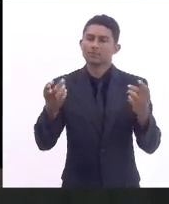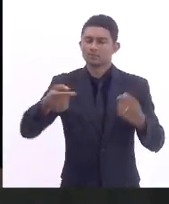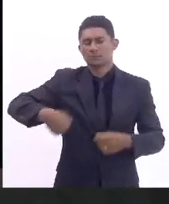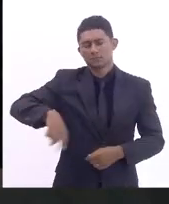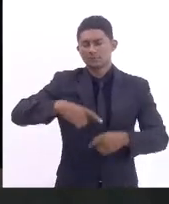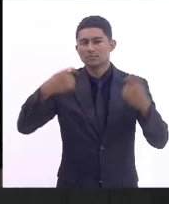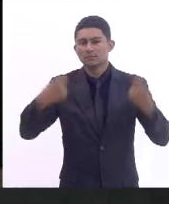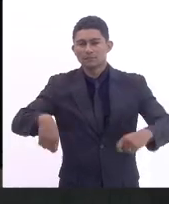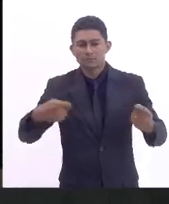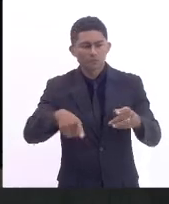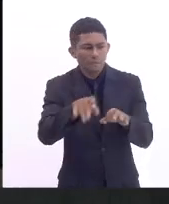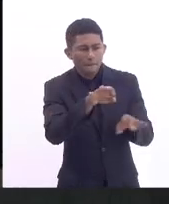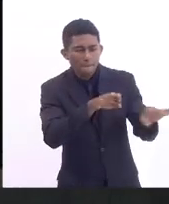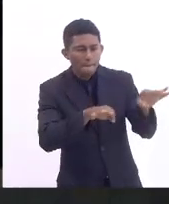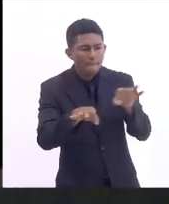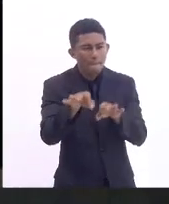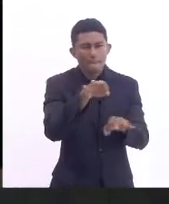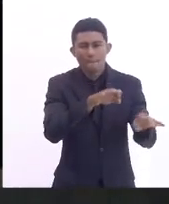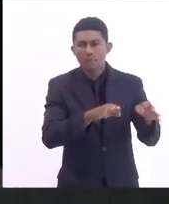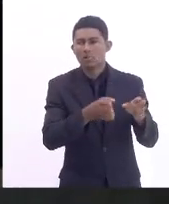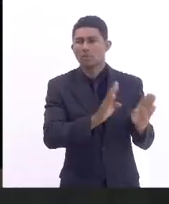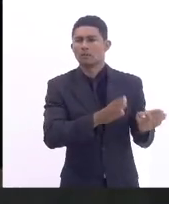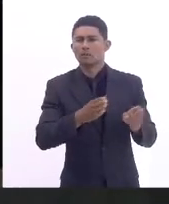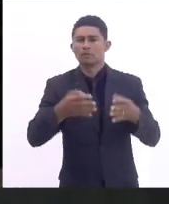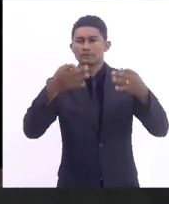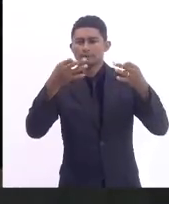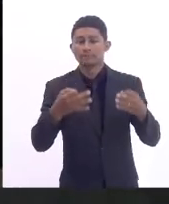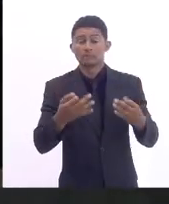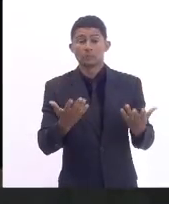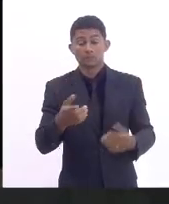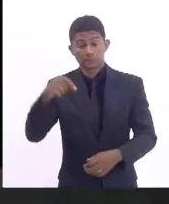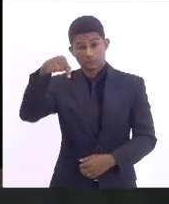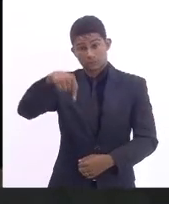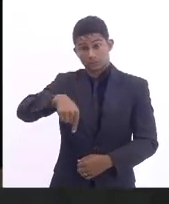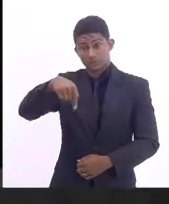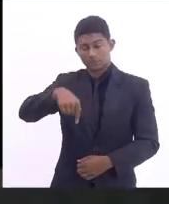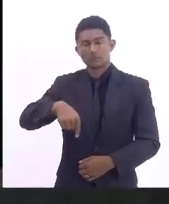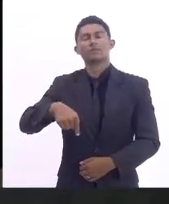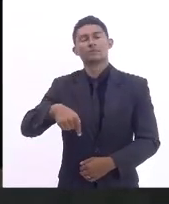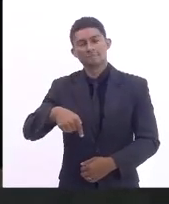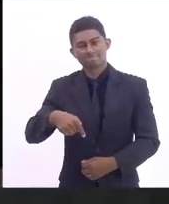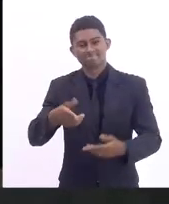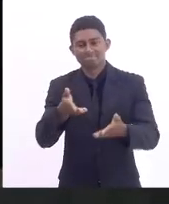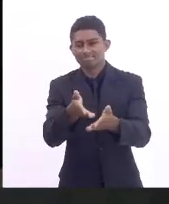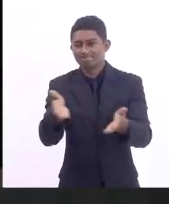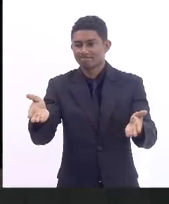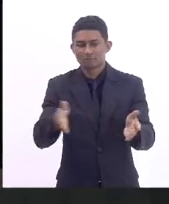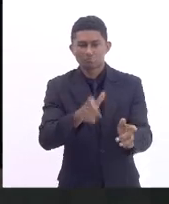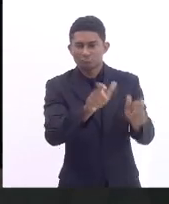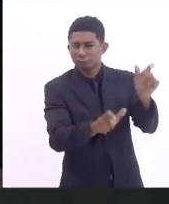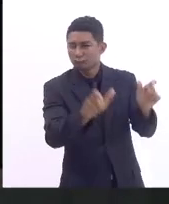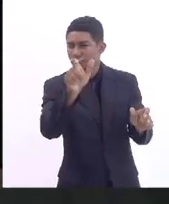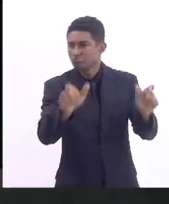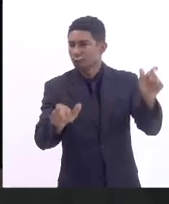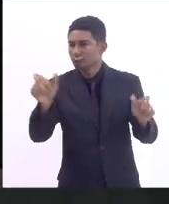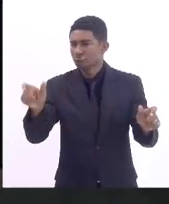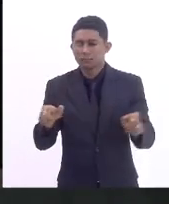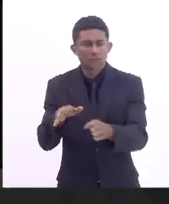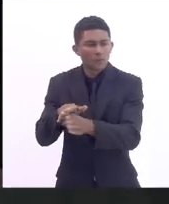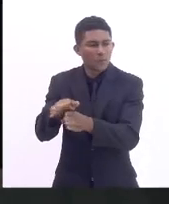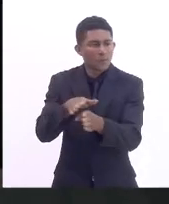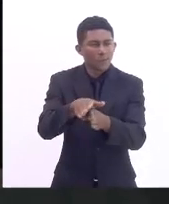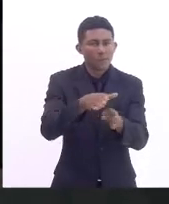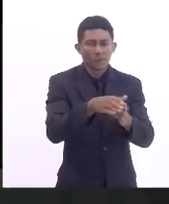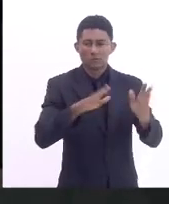organização e ir essa possa aqui dos conselheiros né no mundo